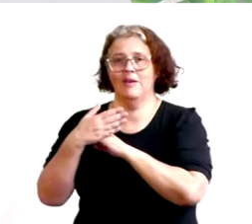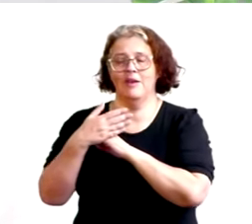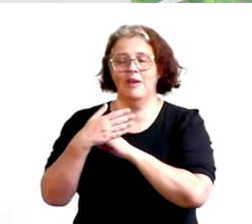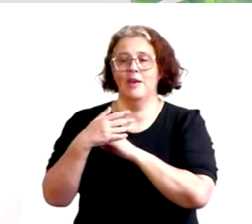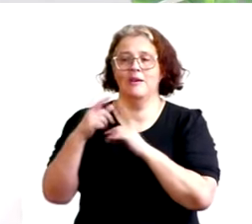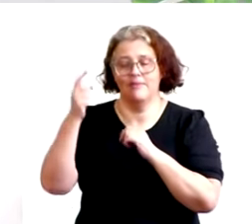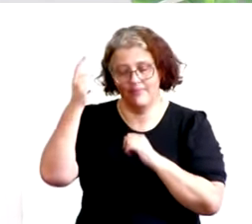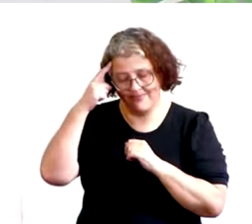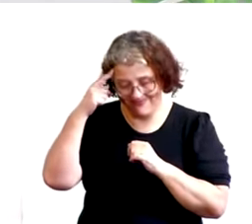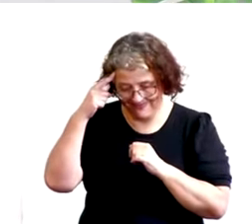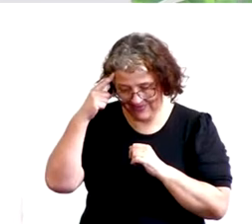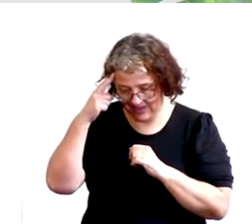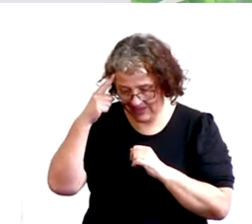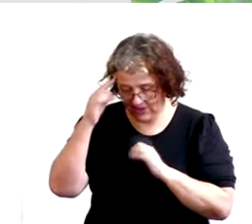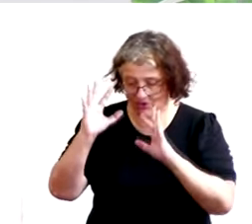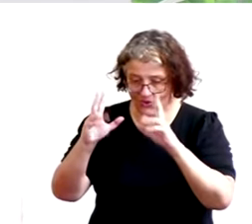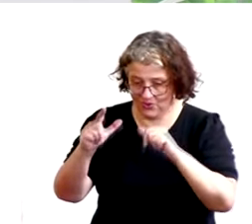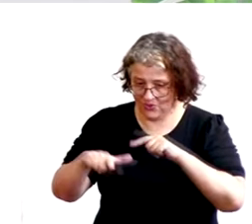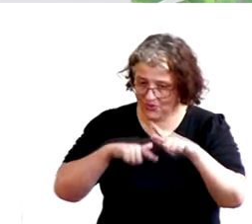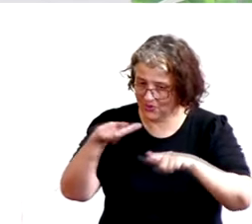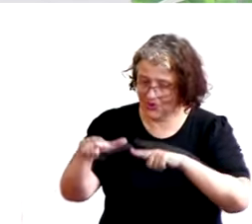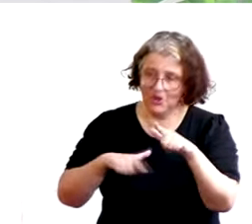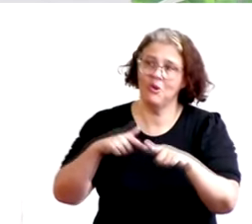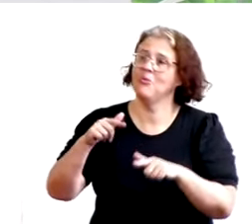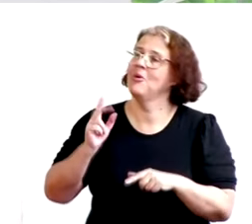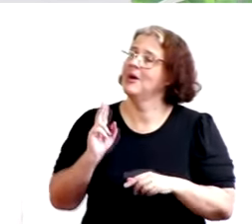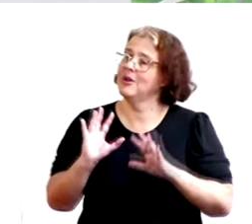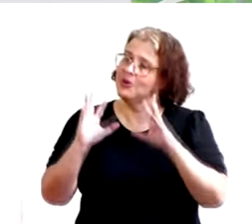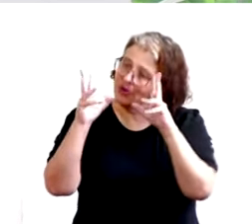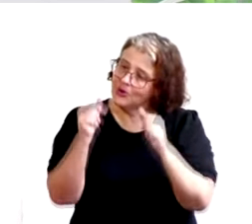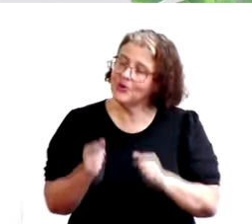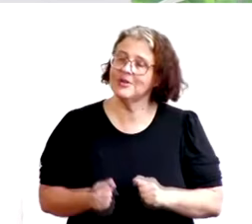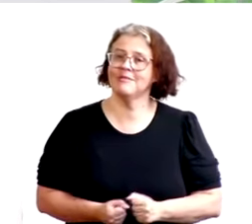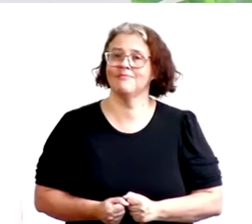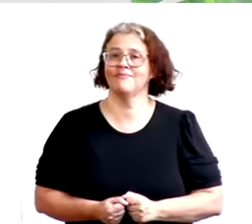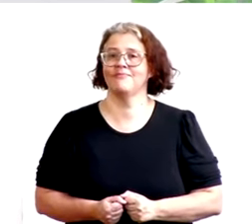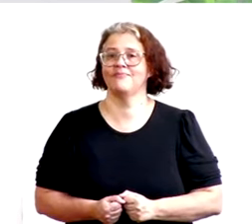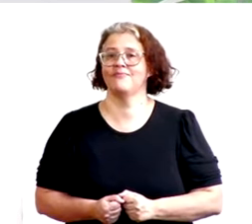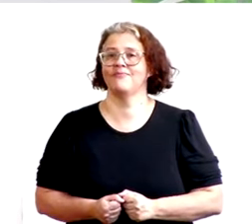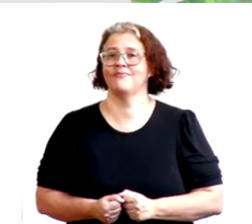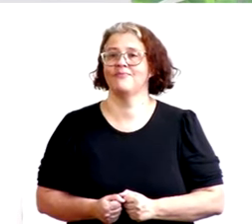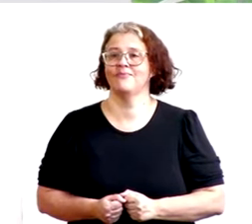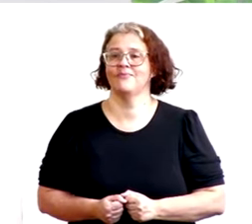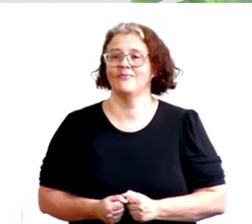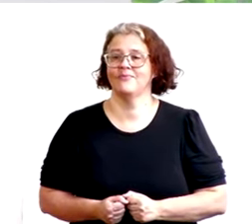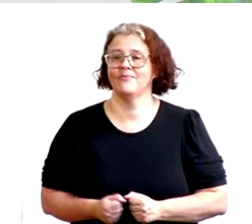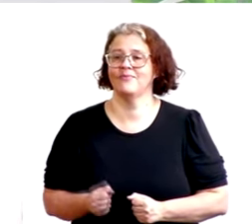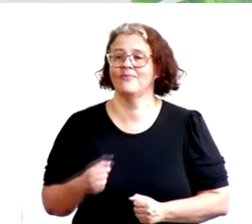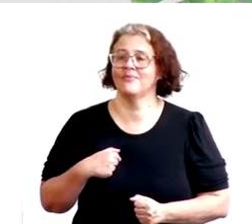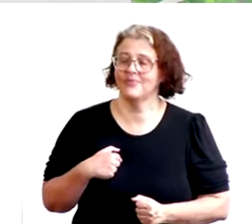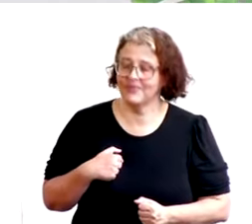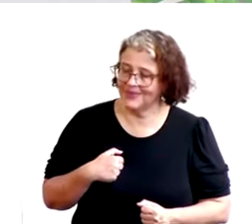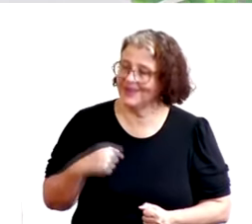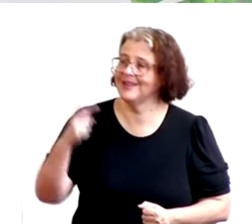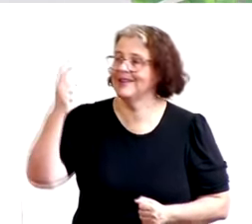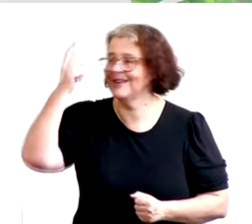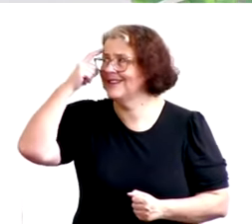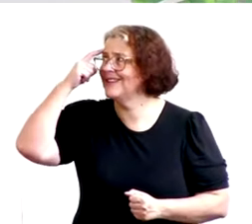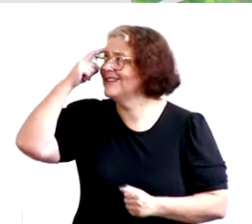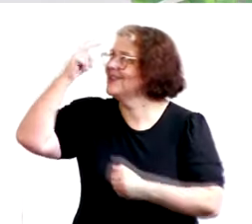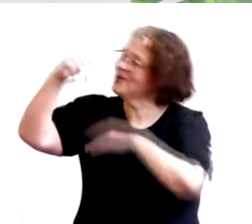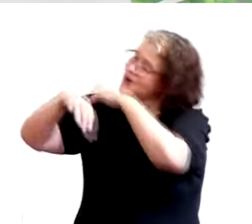nas tuas obras todo todas e cogito dos teus prodígios